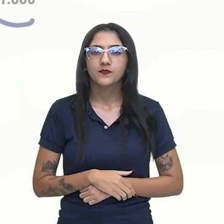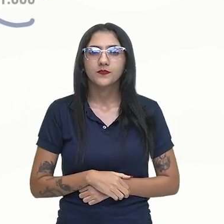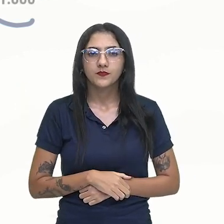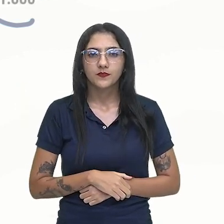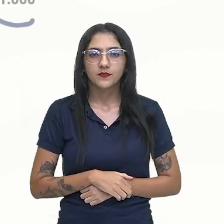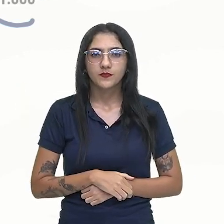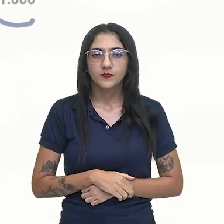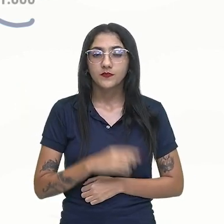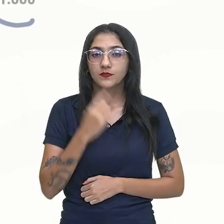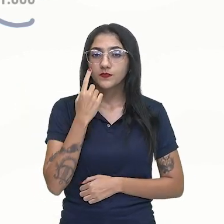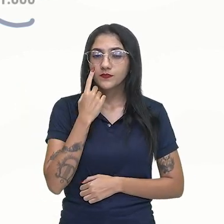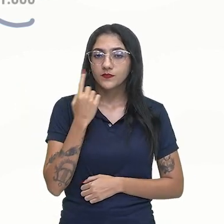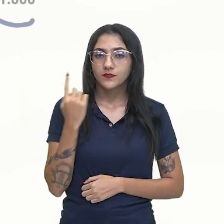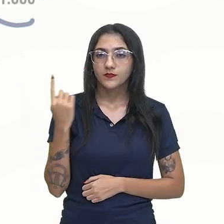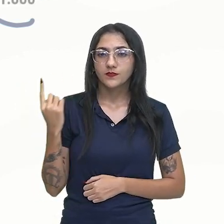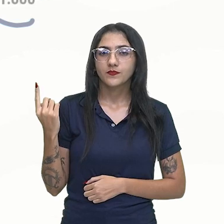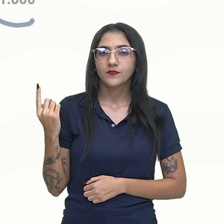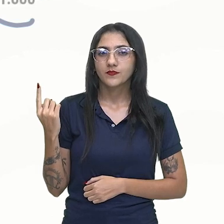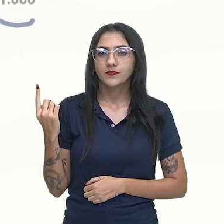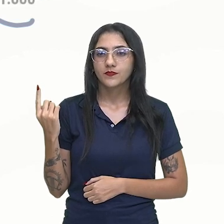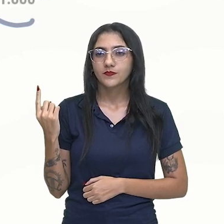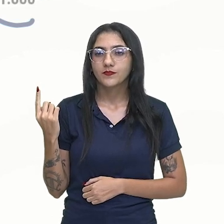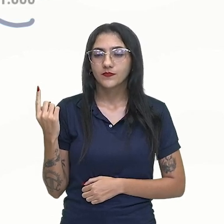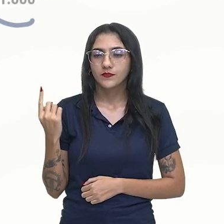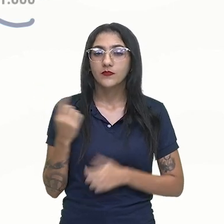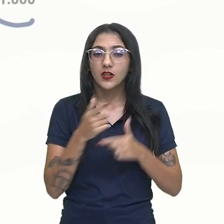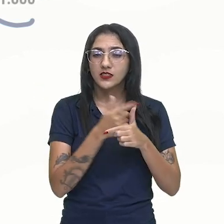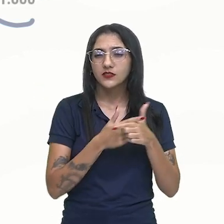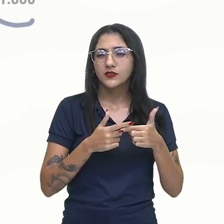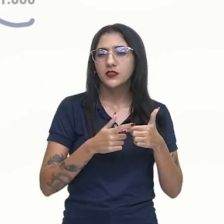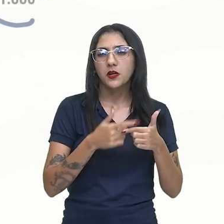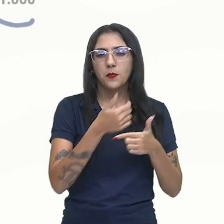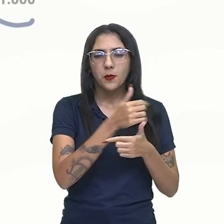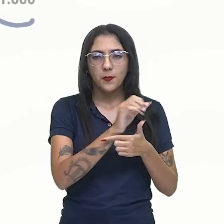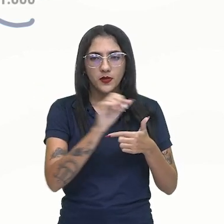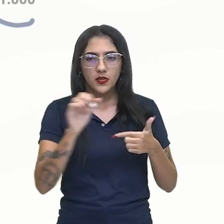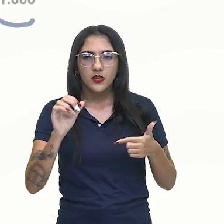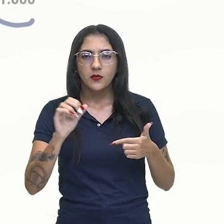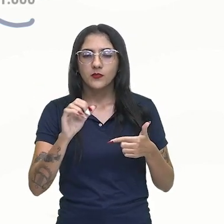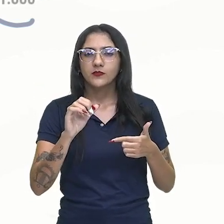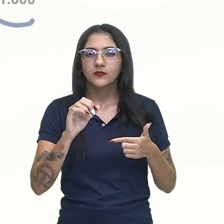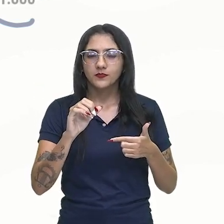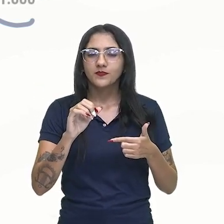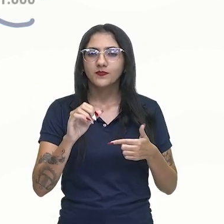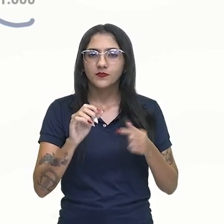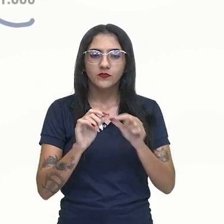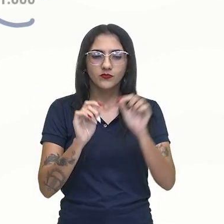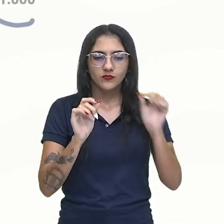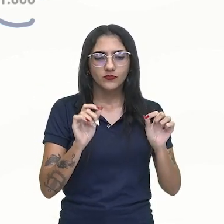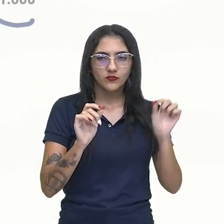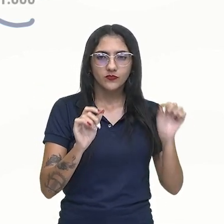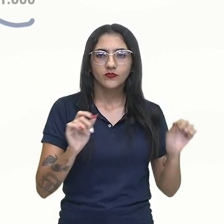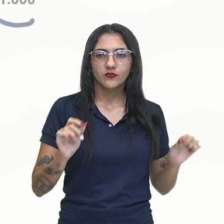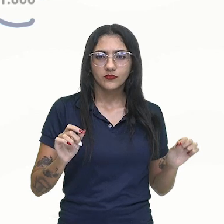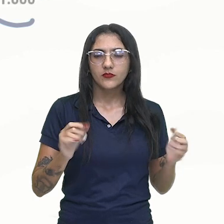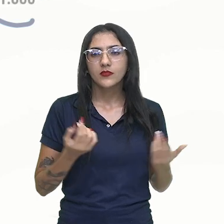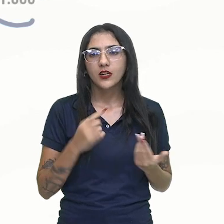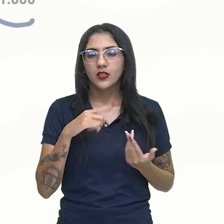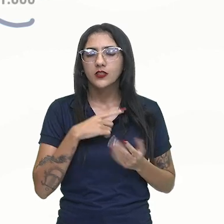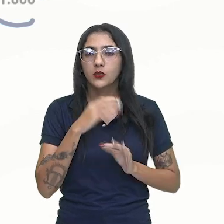uma divisão por 1000, mais outra divisão por 1000, tá bom? É assim que funcionam, então, as